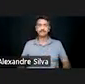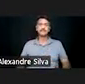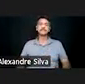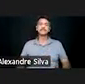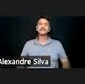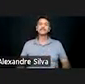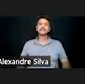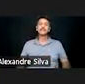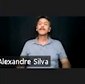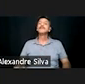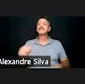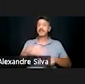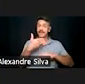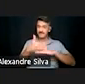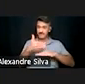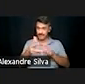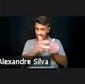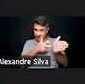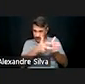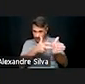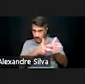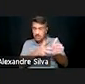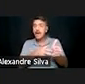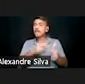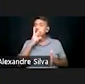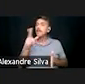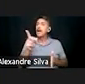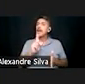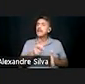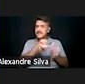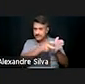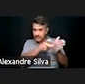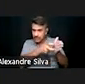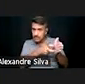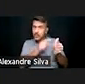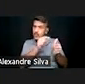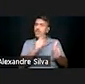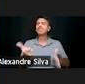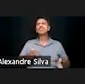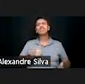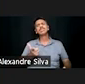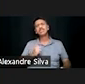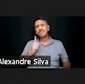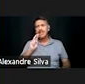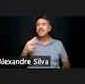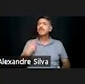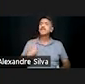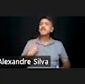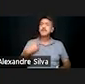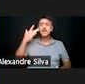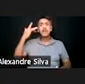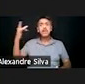E os fósseis, eles podem não parecer, mas eles estão no nosso dia a dia. Hoje, quando